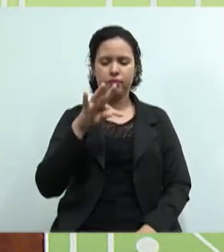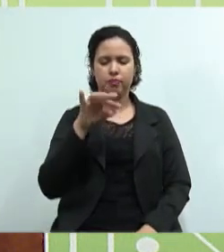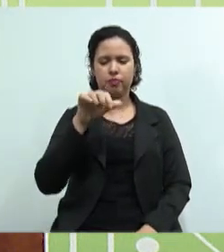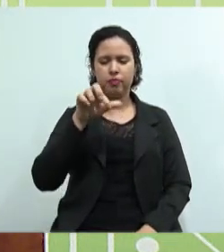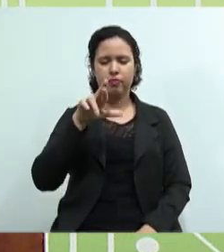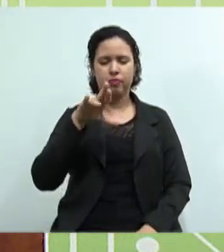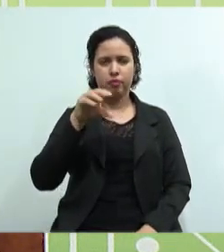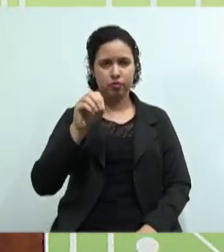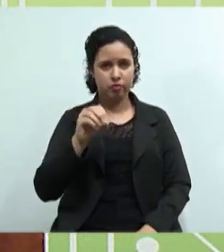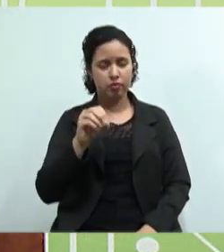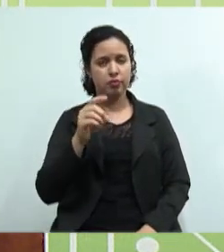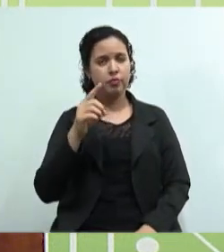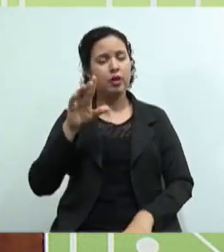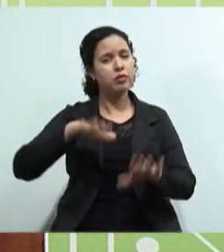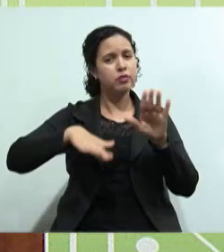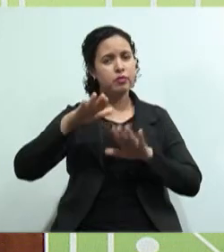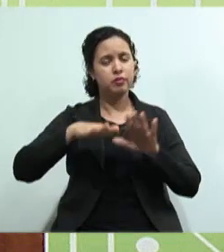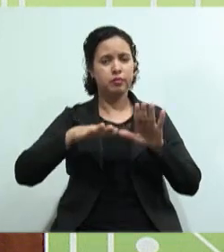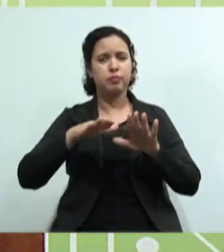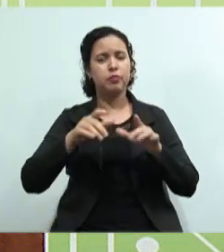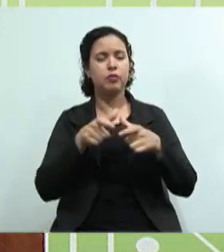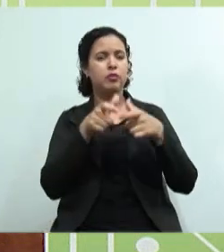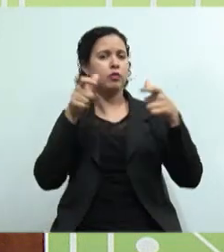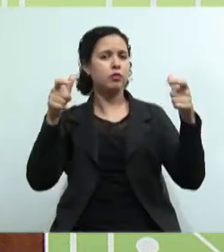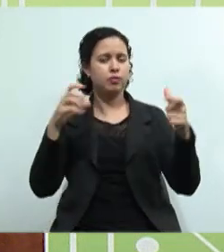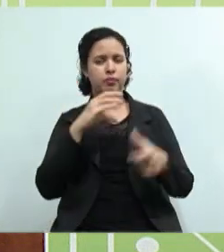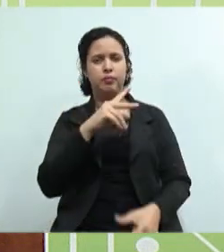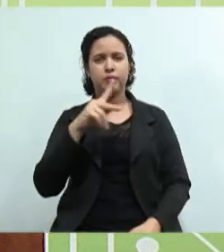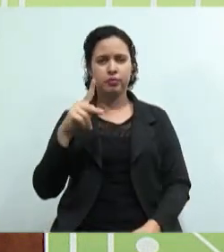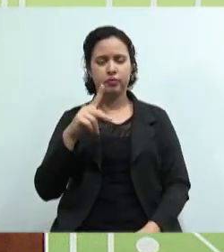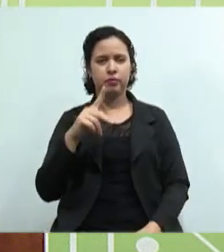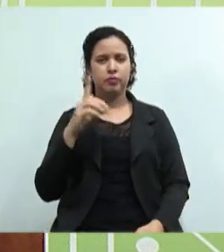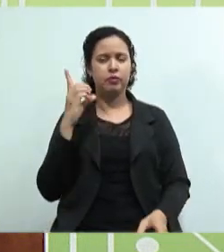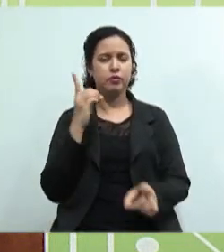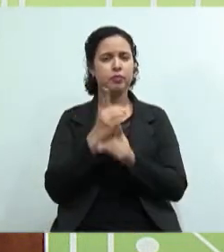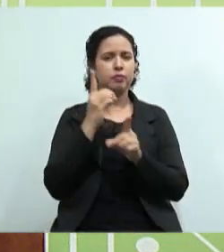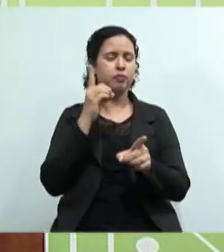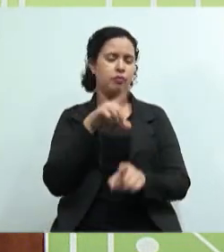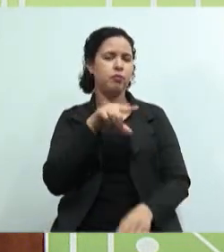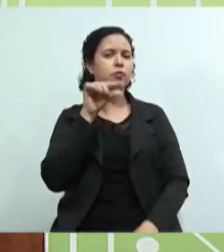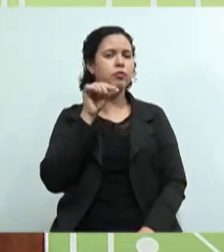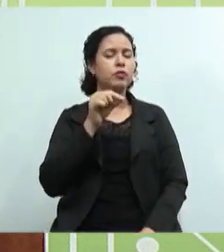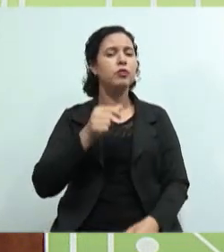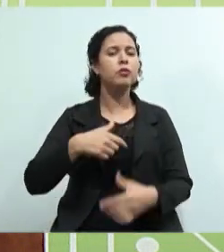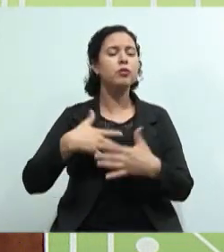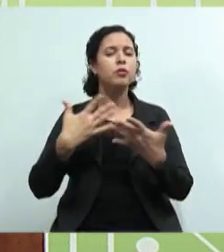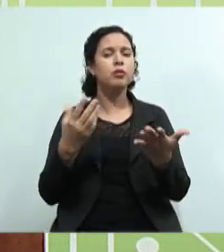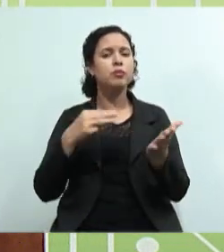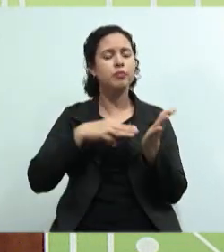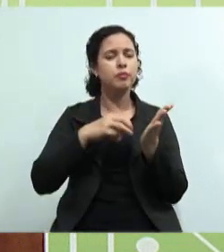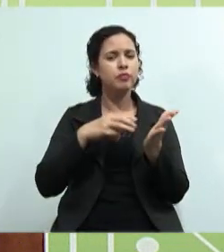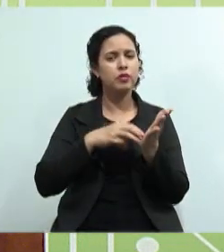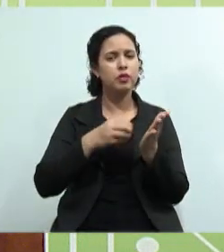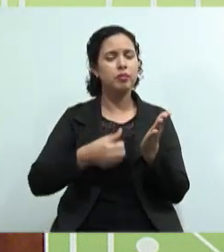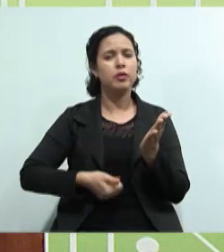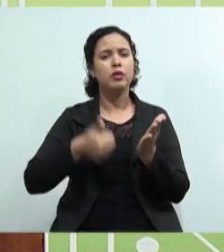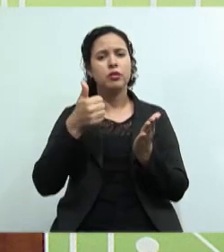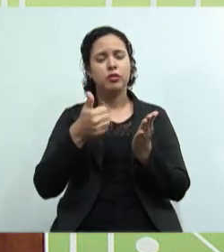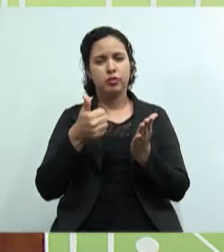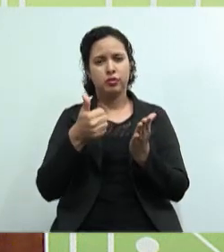da cooperativa, você vai definir qual metodologia é mais adequada para